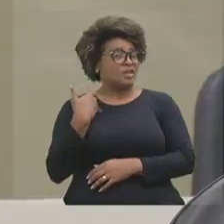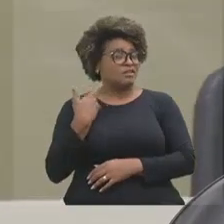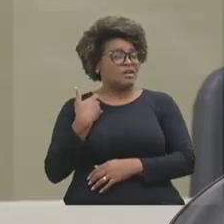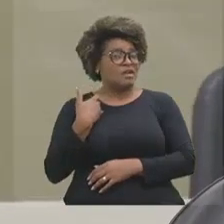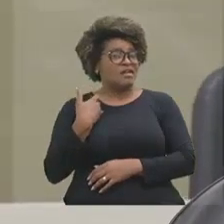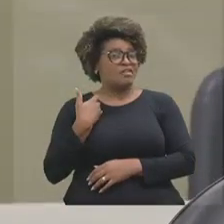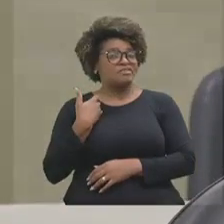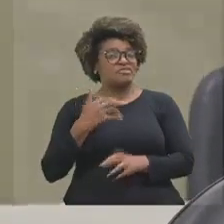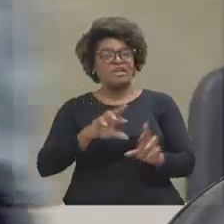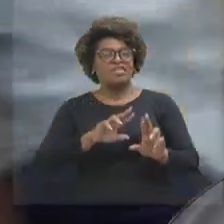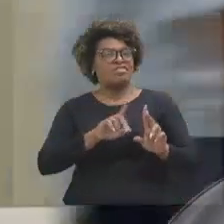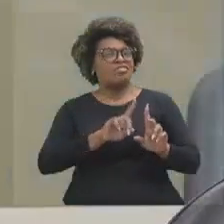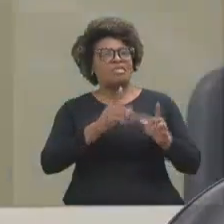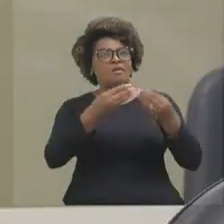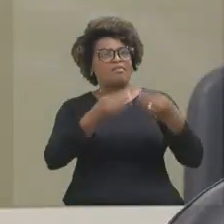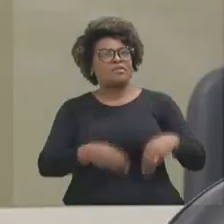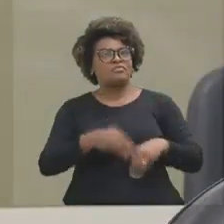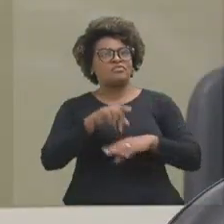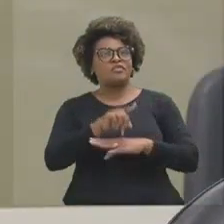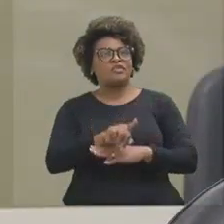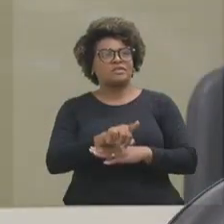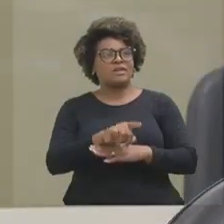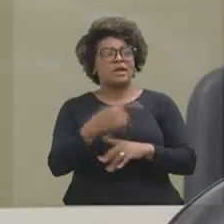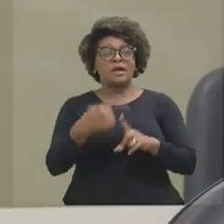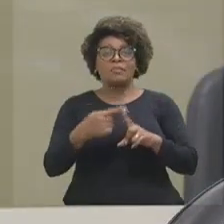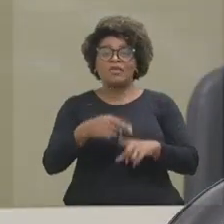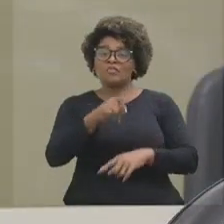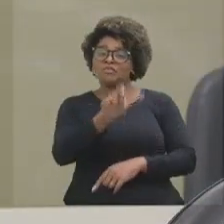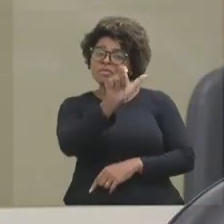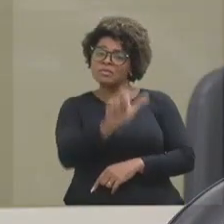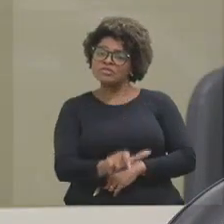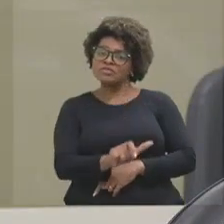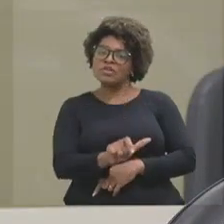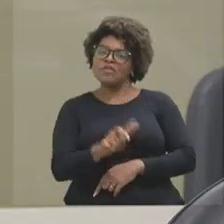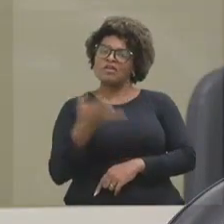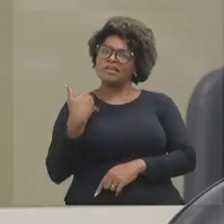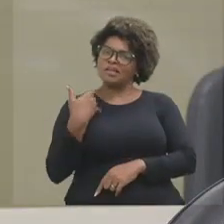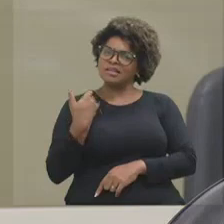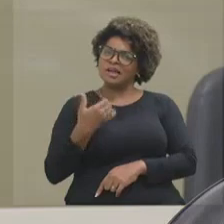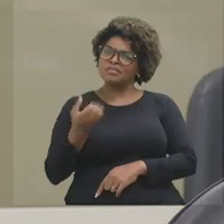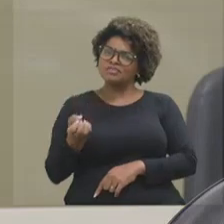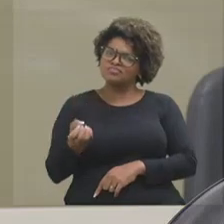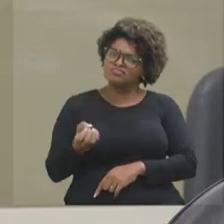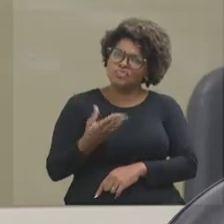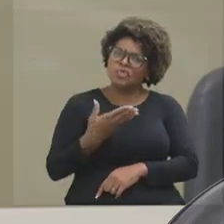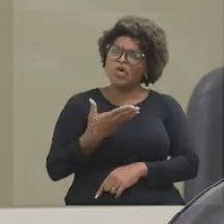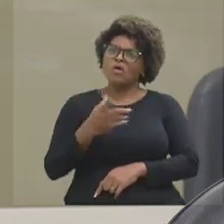a pessoa que com pouca idade já consegue ter a competência de